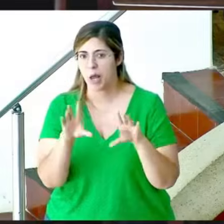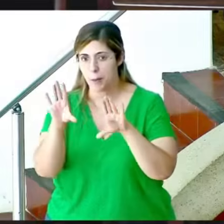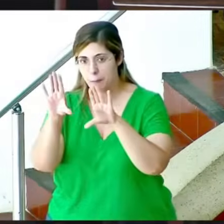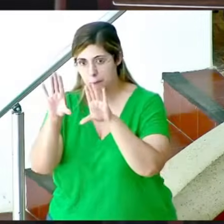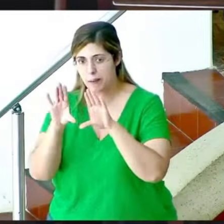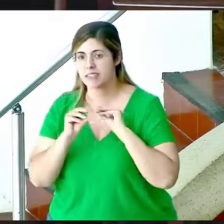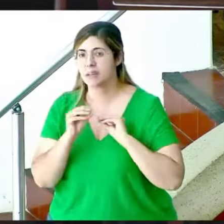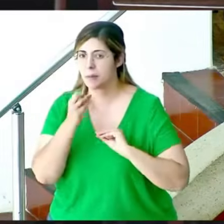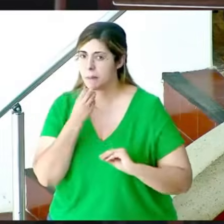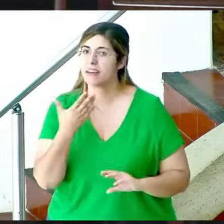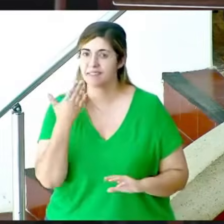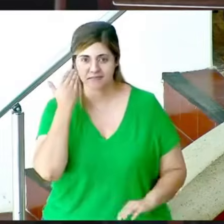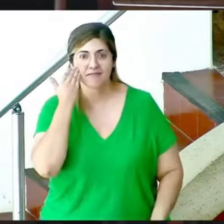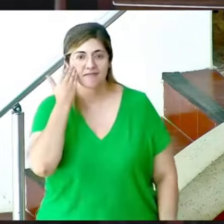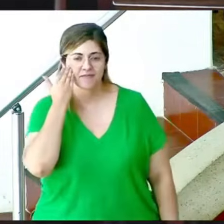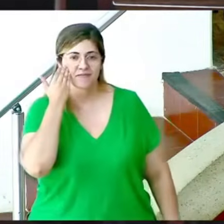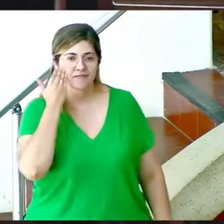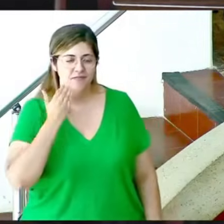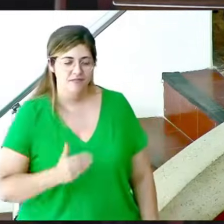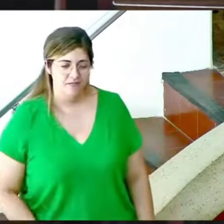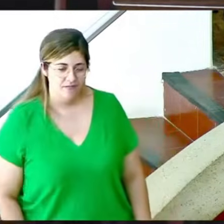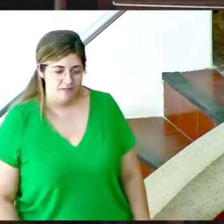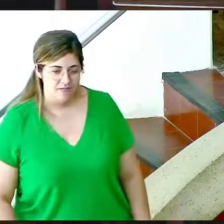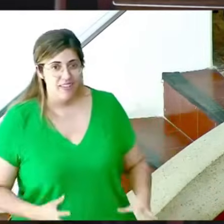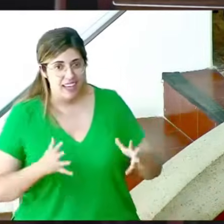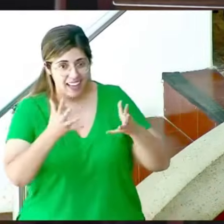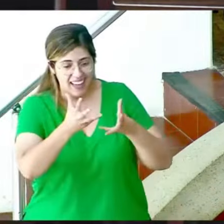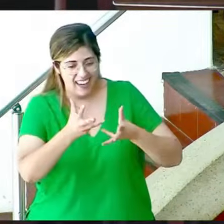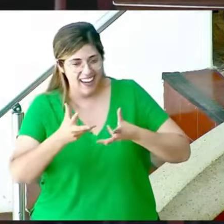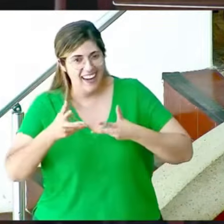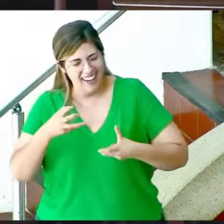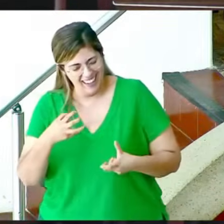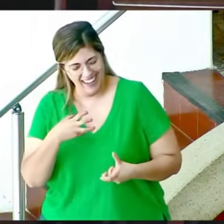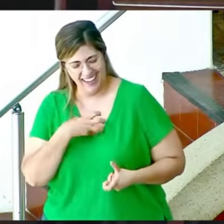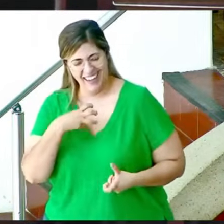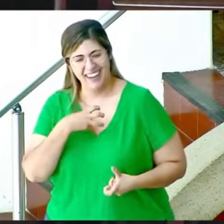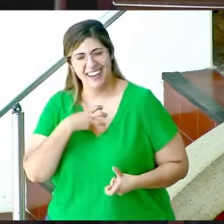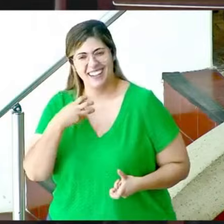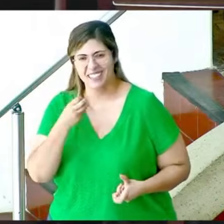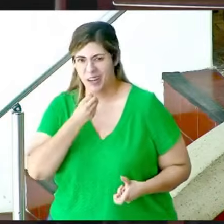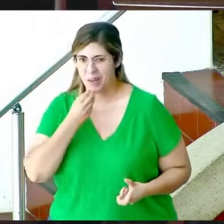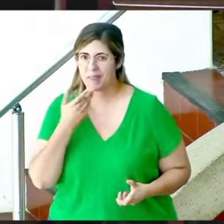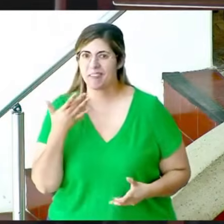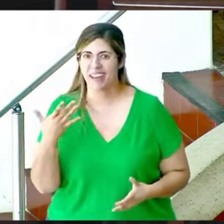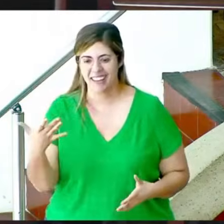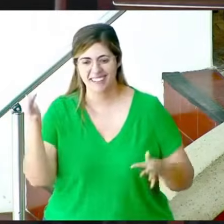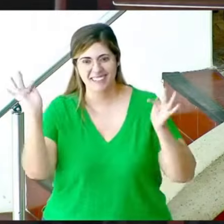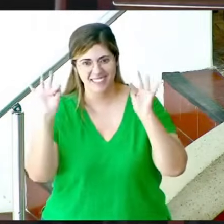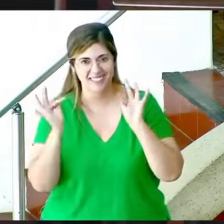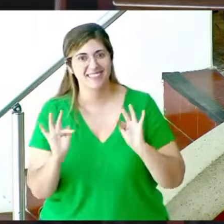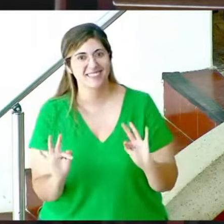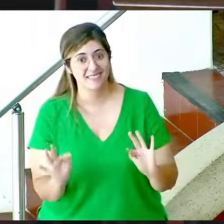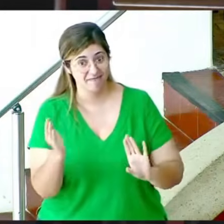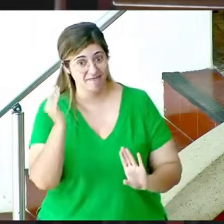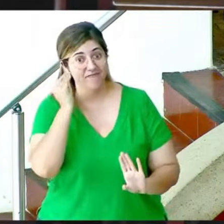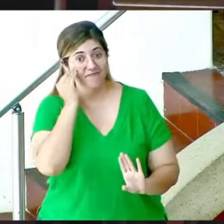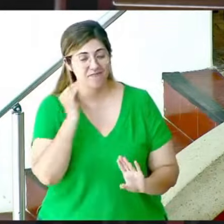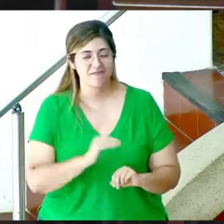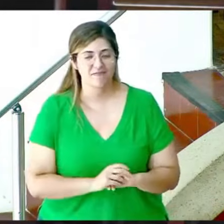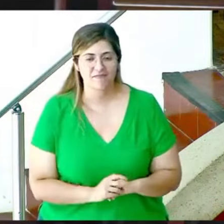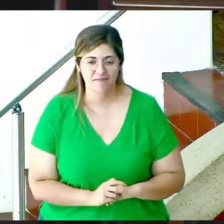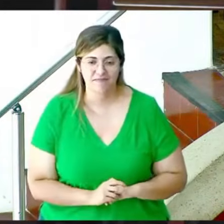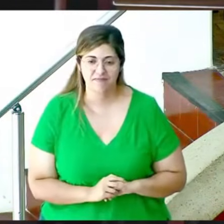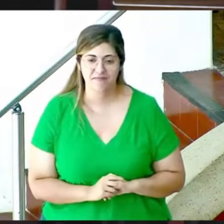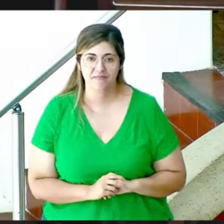Timóteo capítulo 3, quando vai falar sobre os presbíteros, os diáconos. Uma das características é serem hospitaleiros, é ser